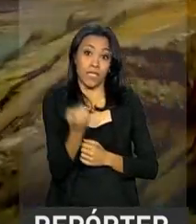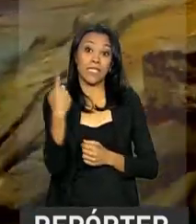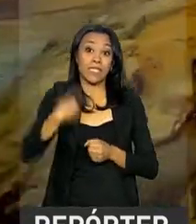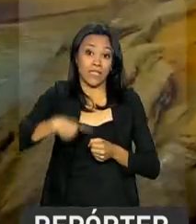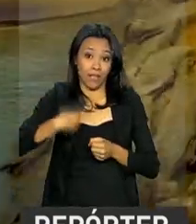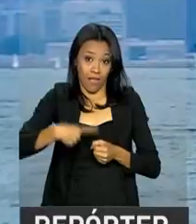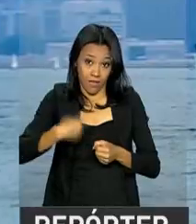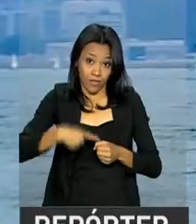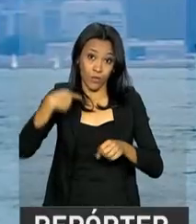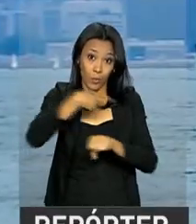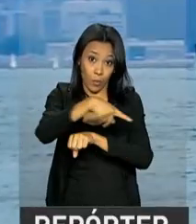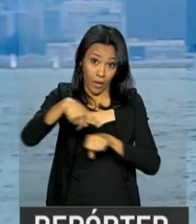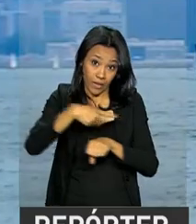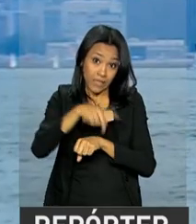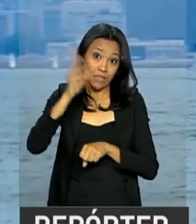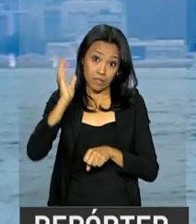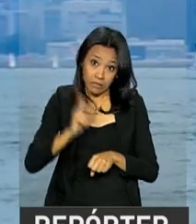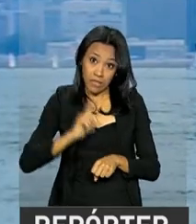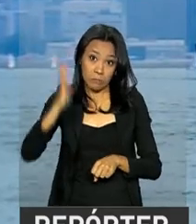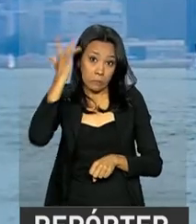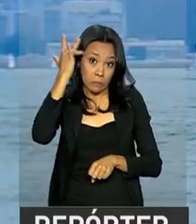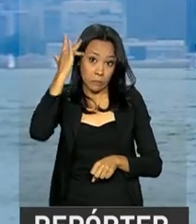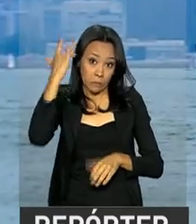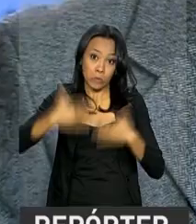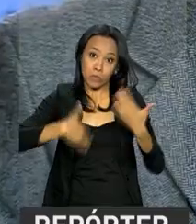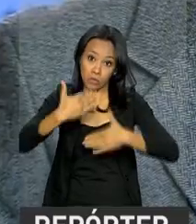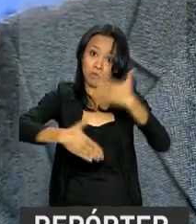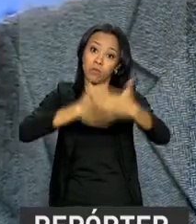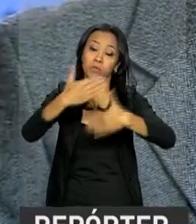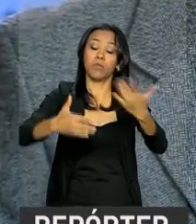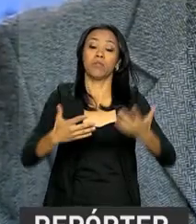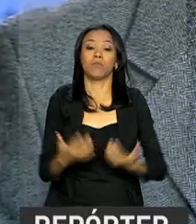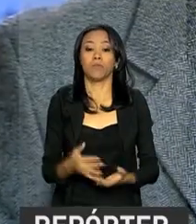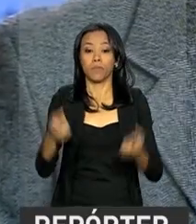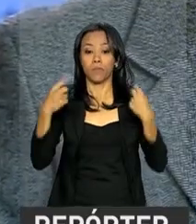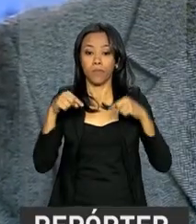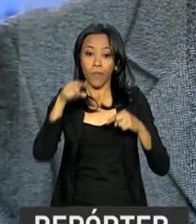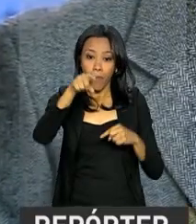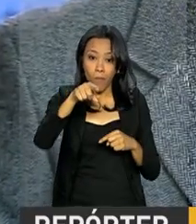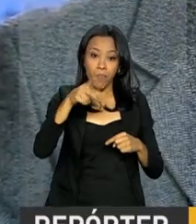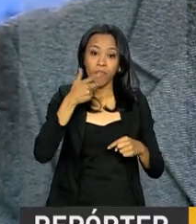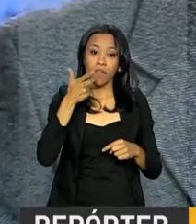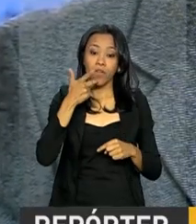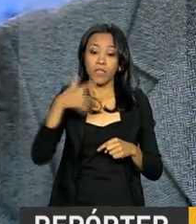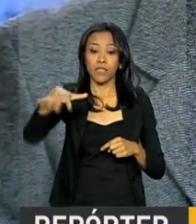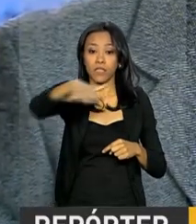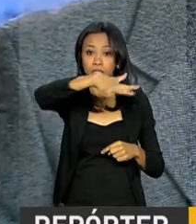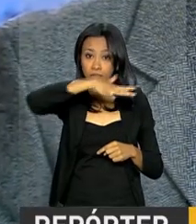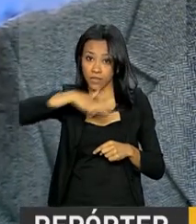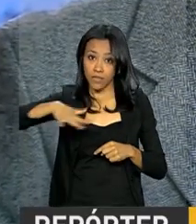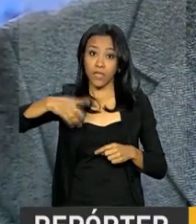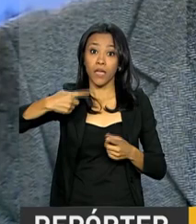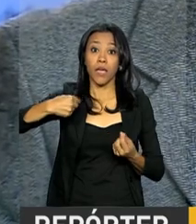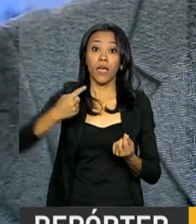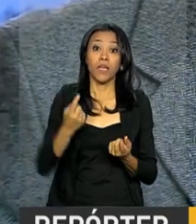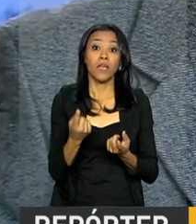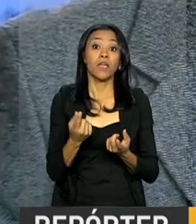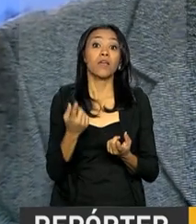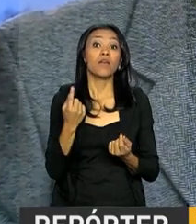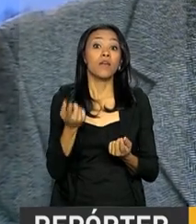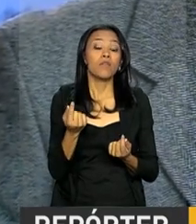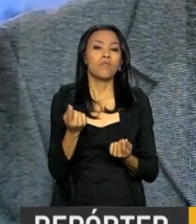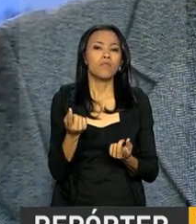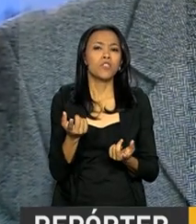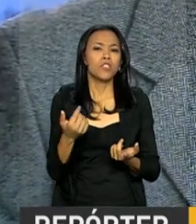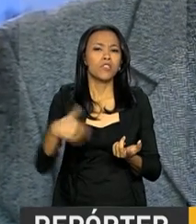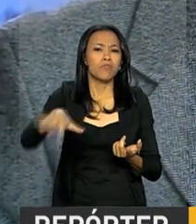alto índice de desenvolvimento municipal. O petróleo é muito importante, sim, para a economia da cidade, porque movimenta muito a cadeia de